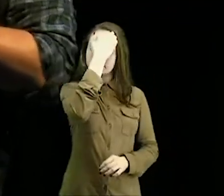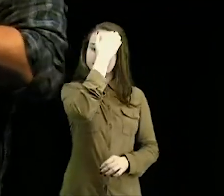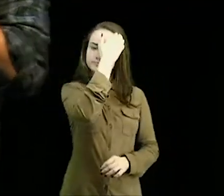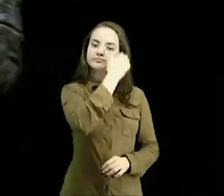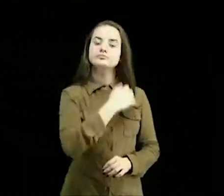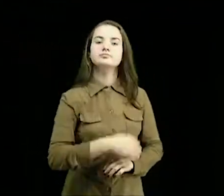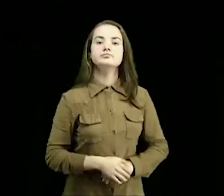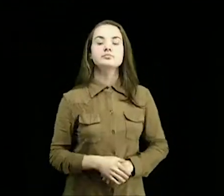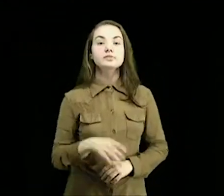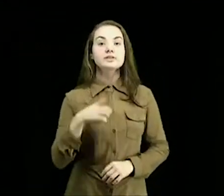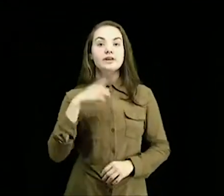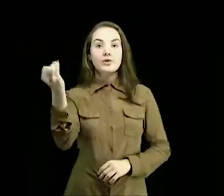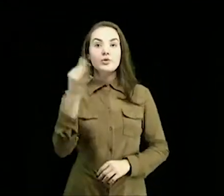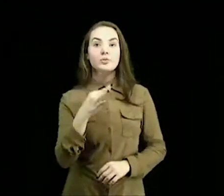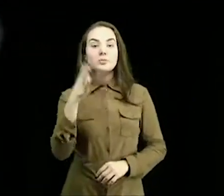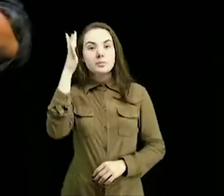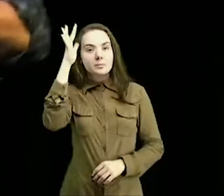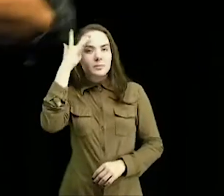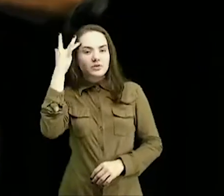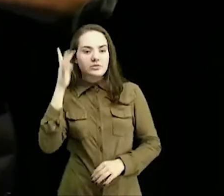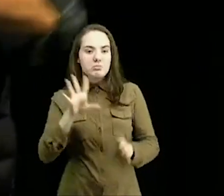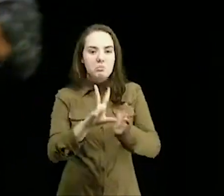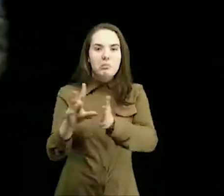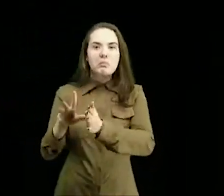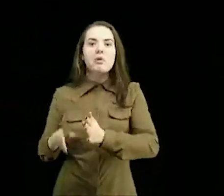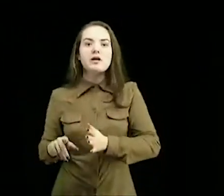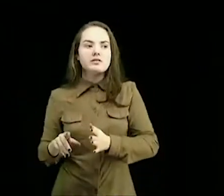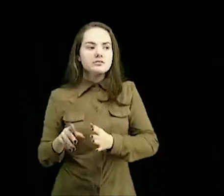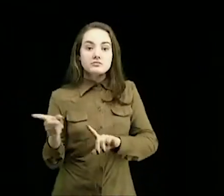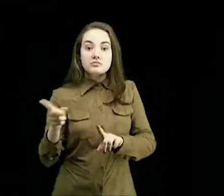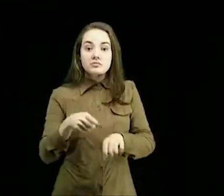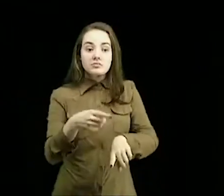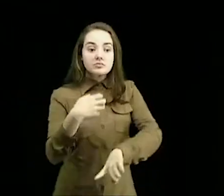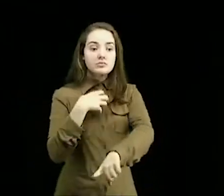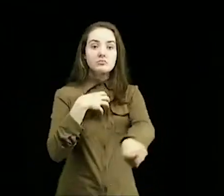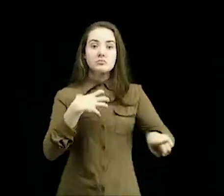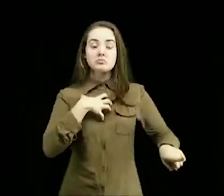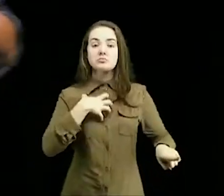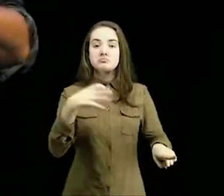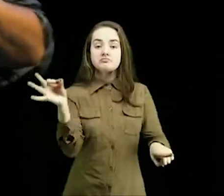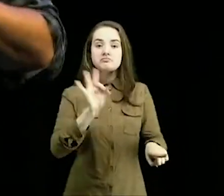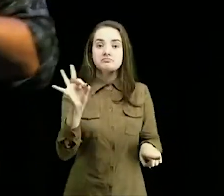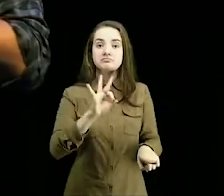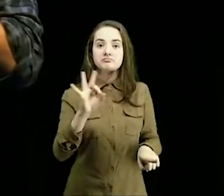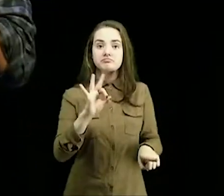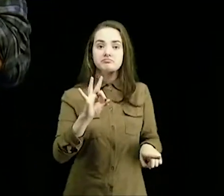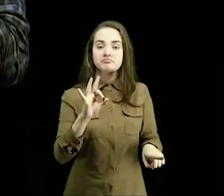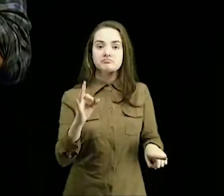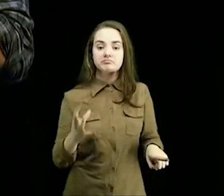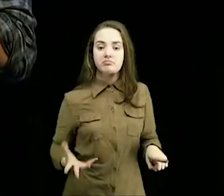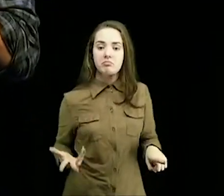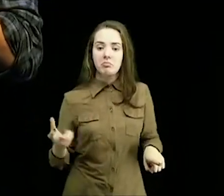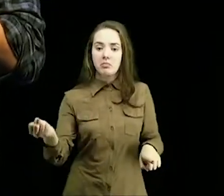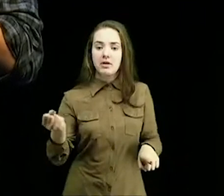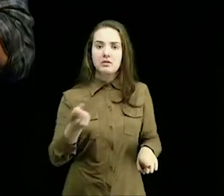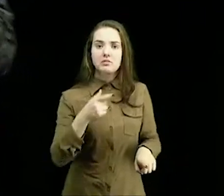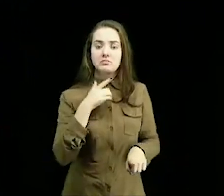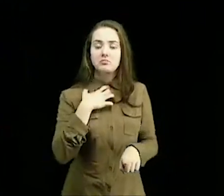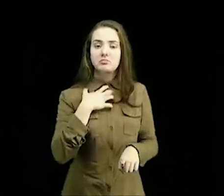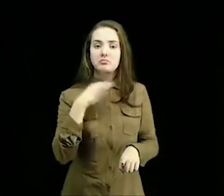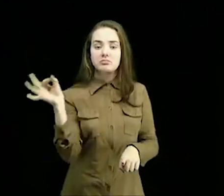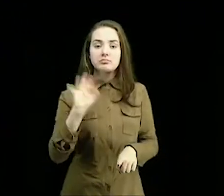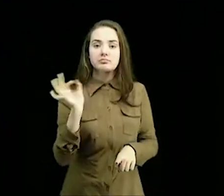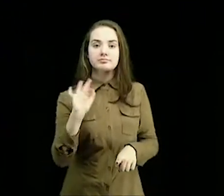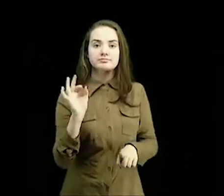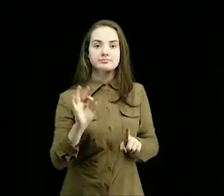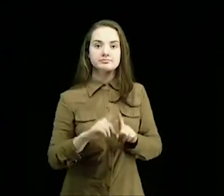bolso, rouba a carteira, abre a bolsa, tira os objetos. É um objeto, é uma roupa, você não sente. A moça não